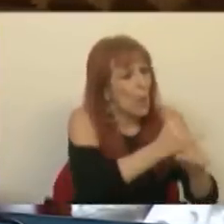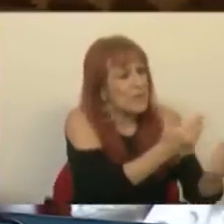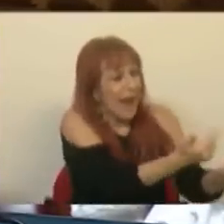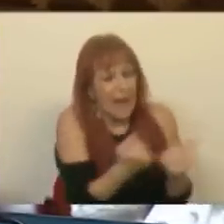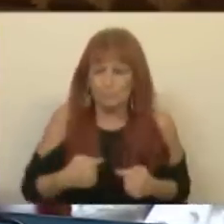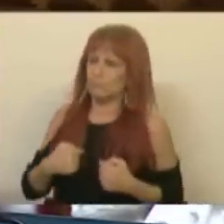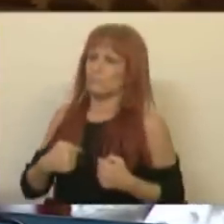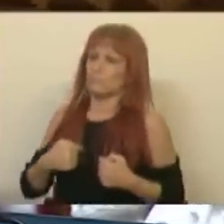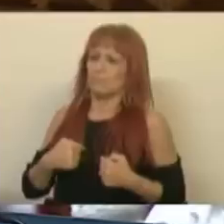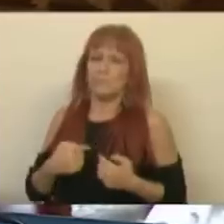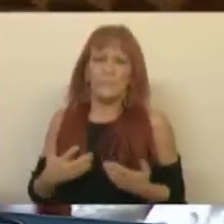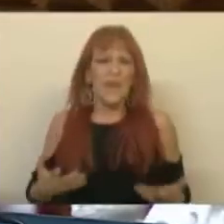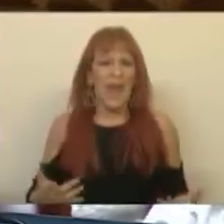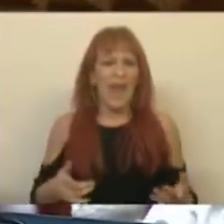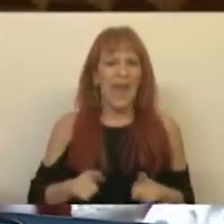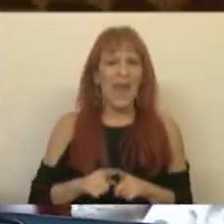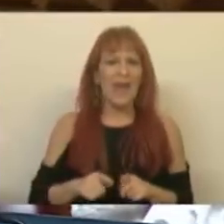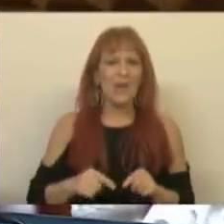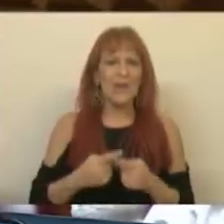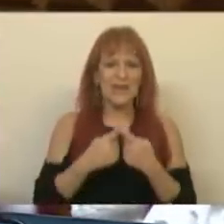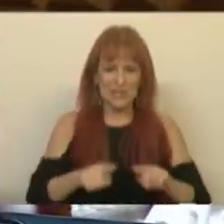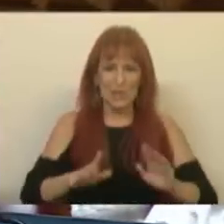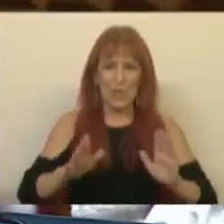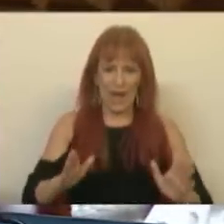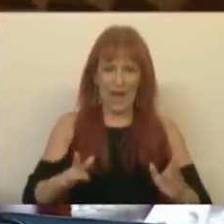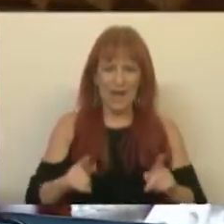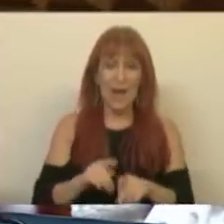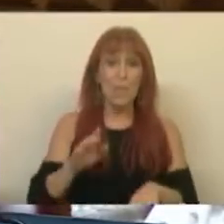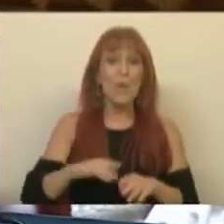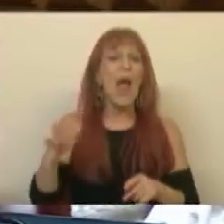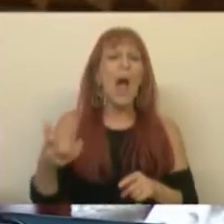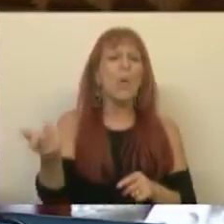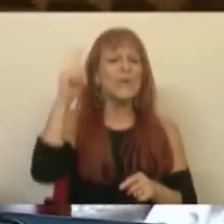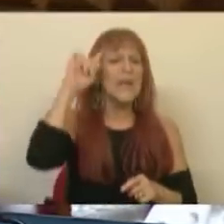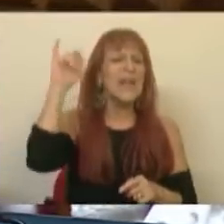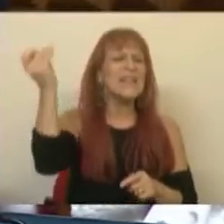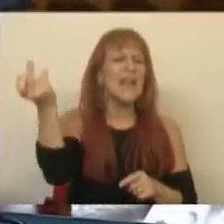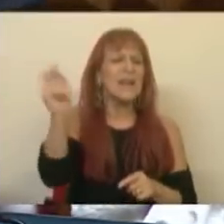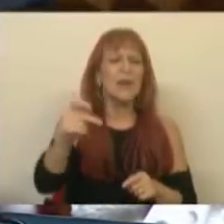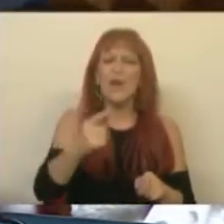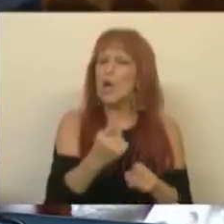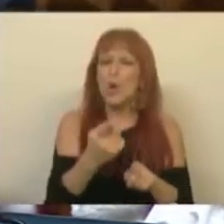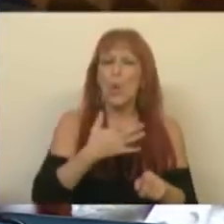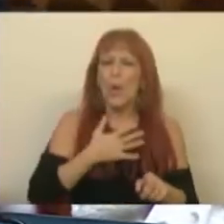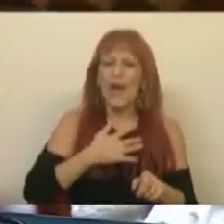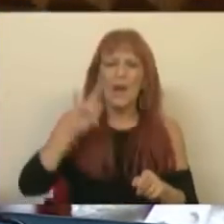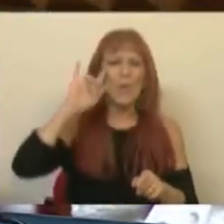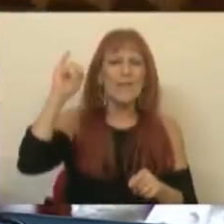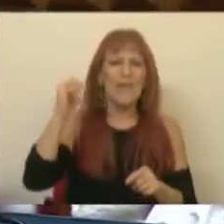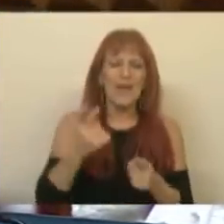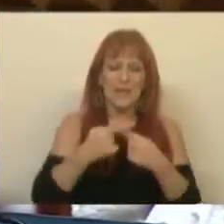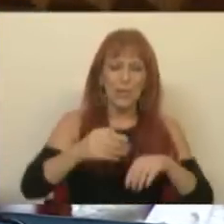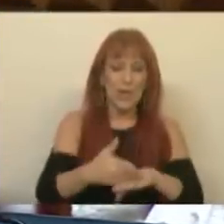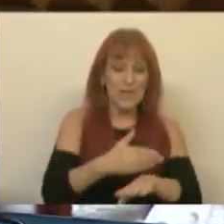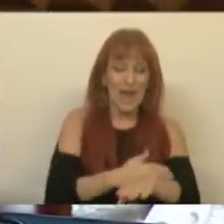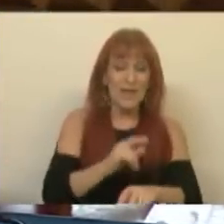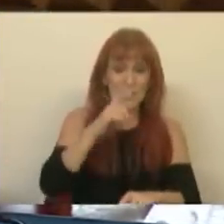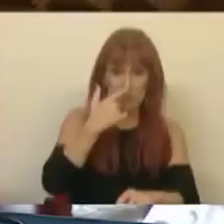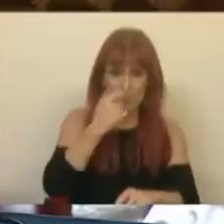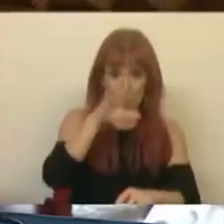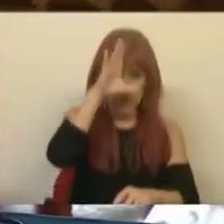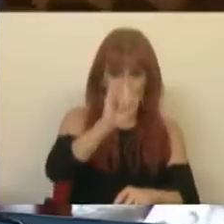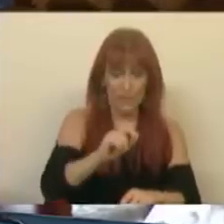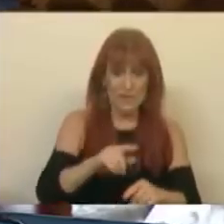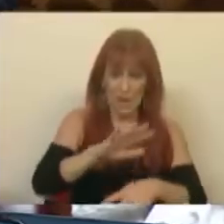outros e é preciso fazer esta distinção vir de onde é que veio a ideia porque eu não quero que a ideia da audição prévia de governantes